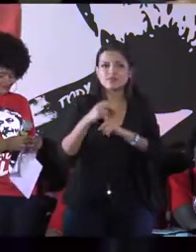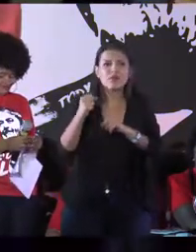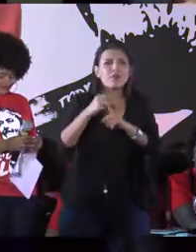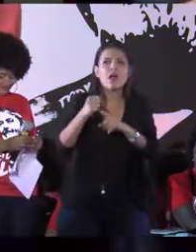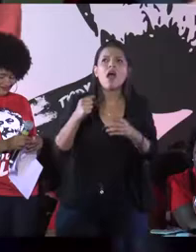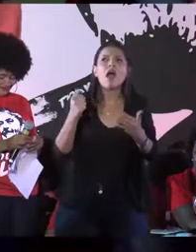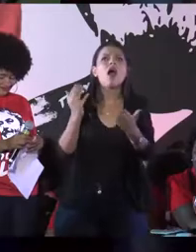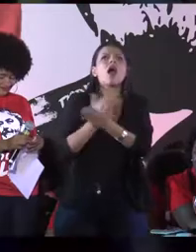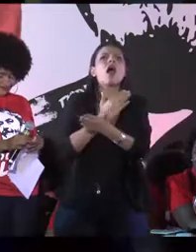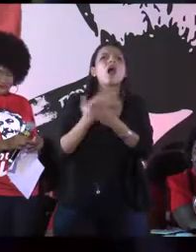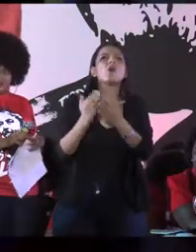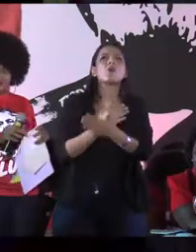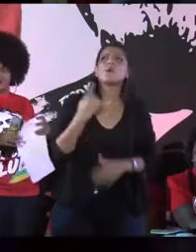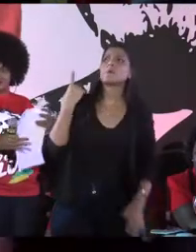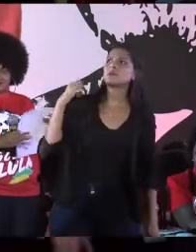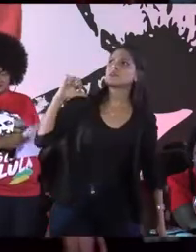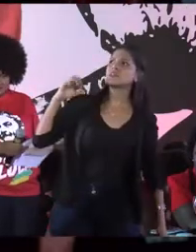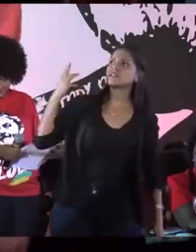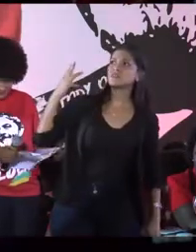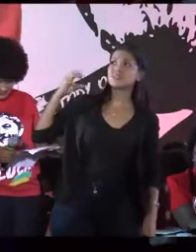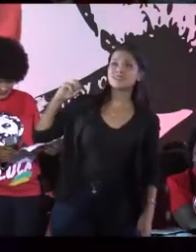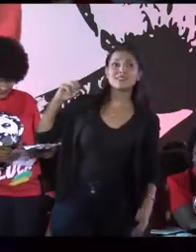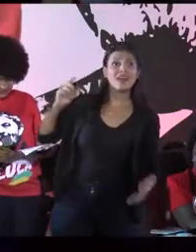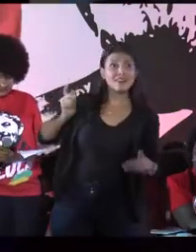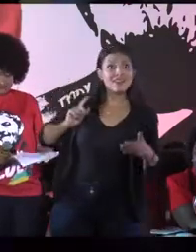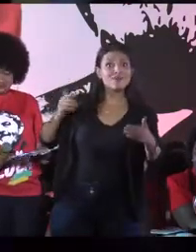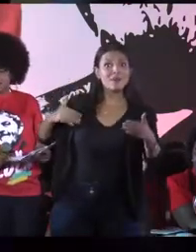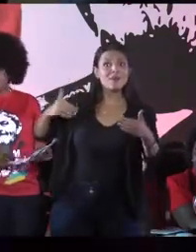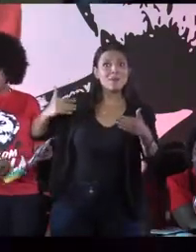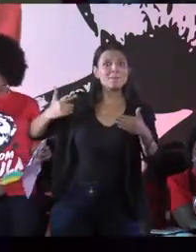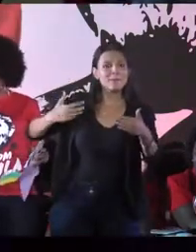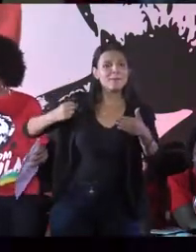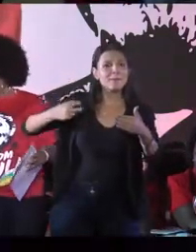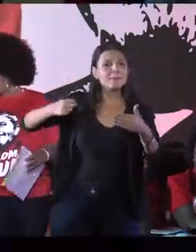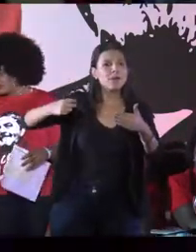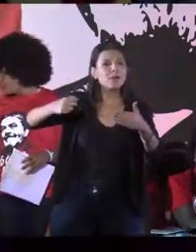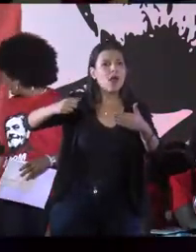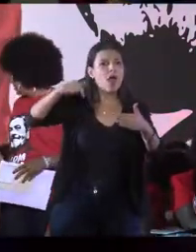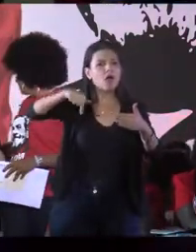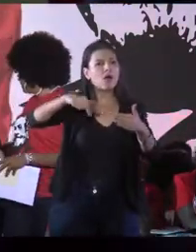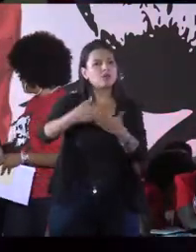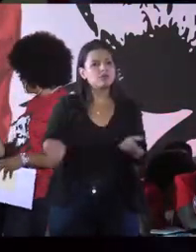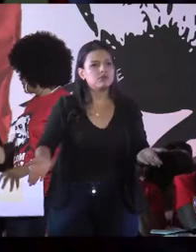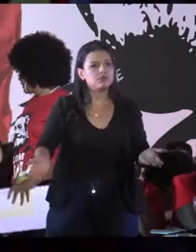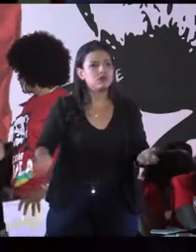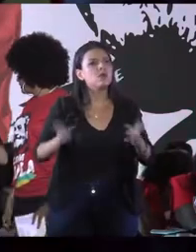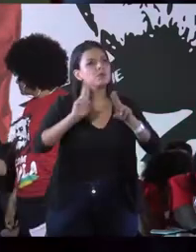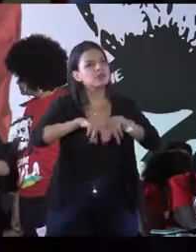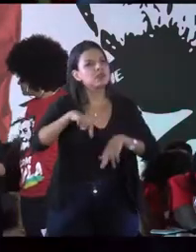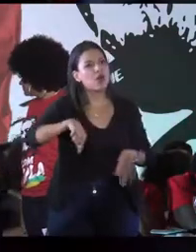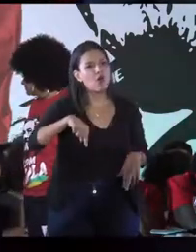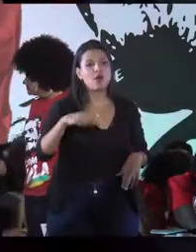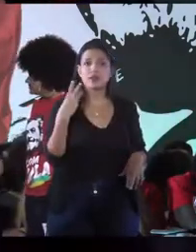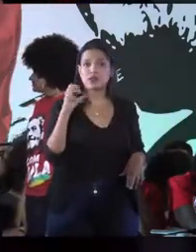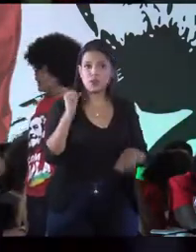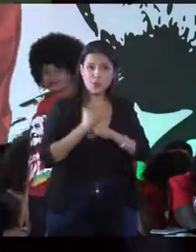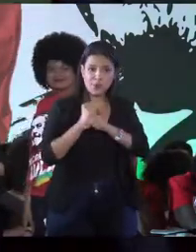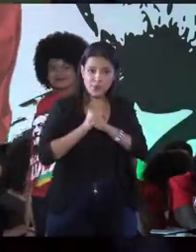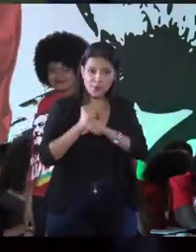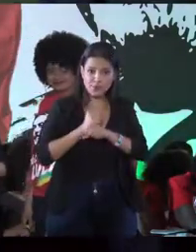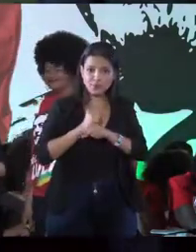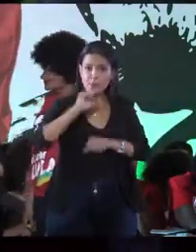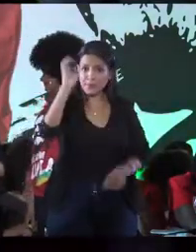desde 1930. E é nesse ambiente que a comemoração dos 38 anos